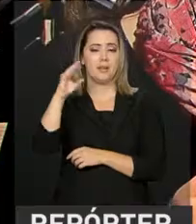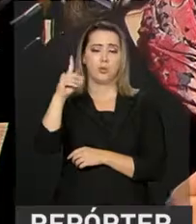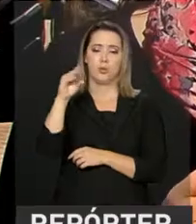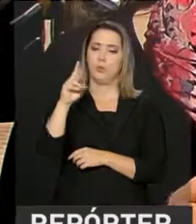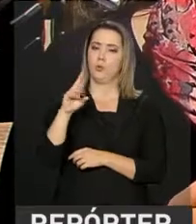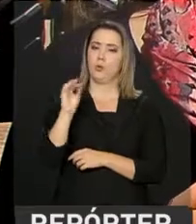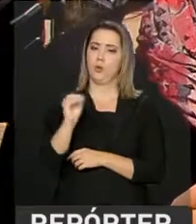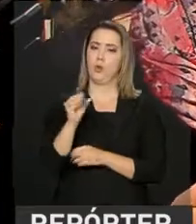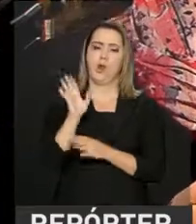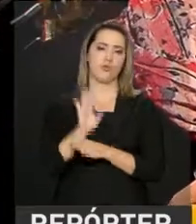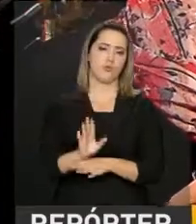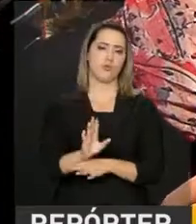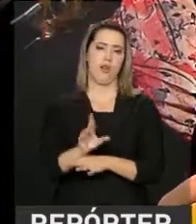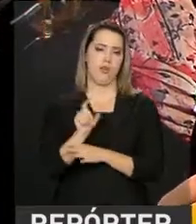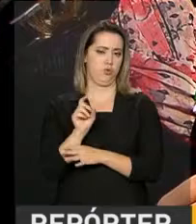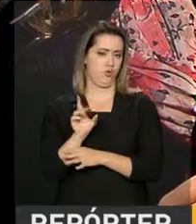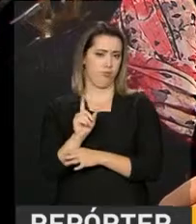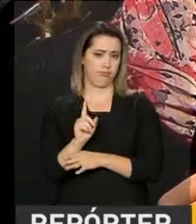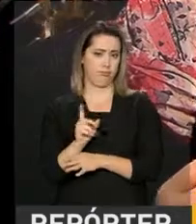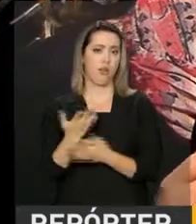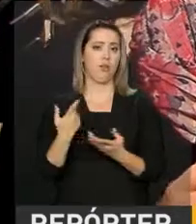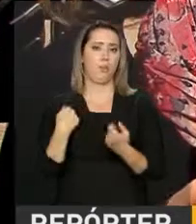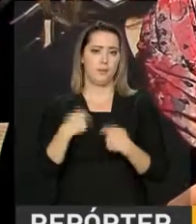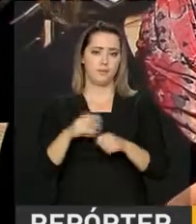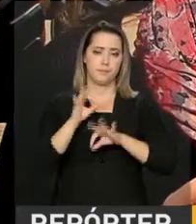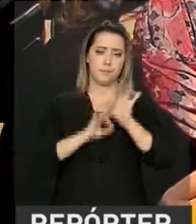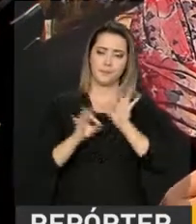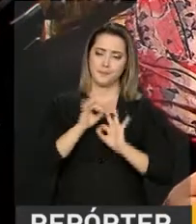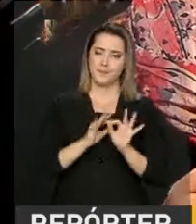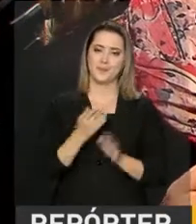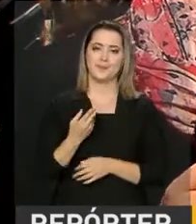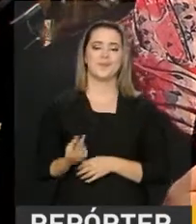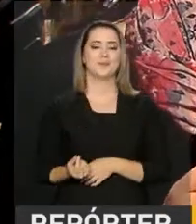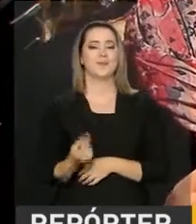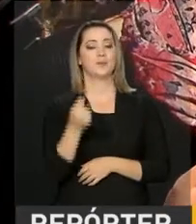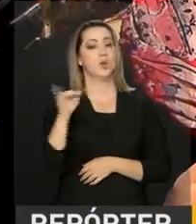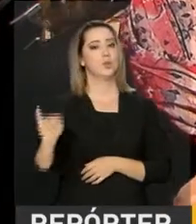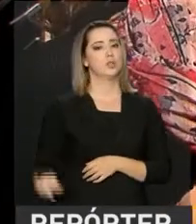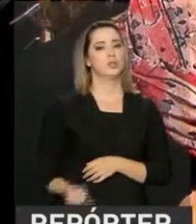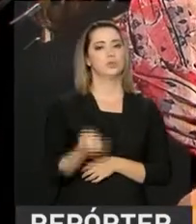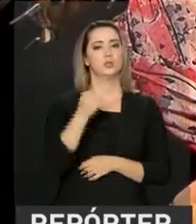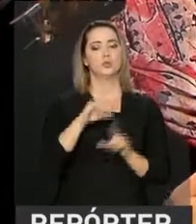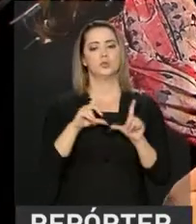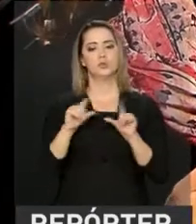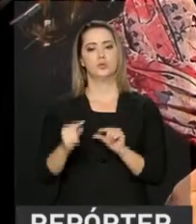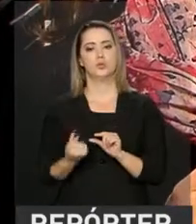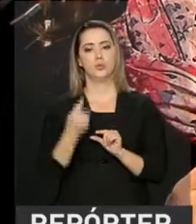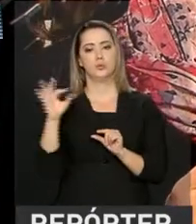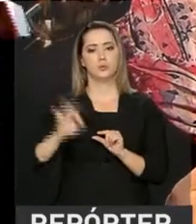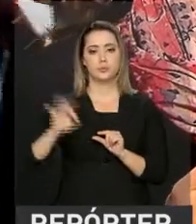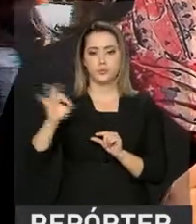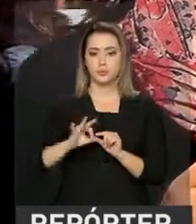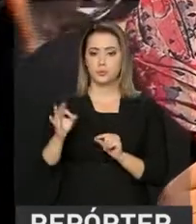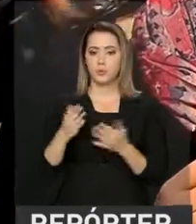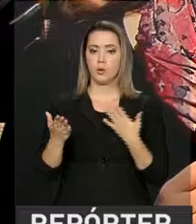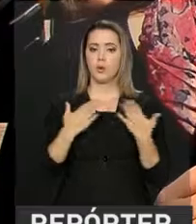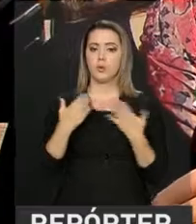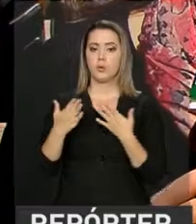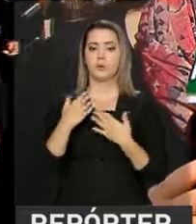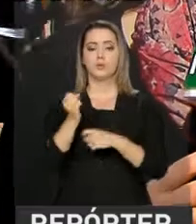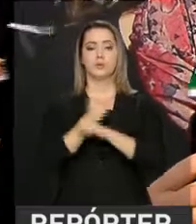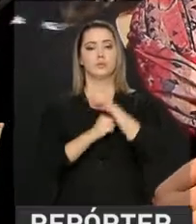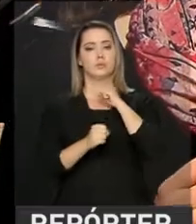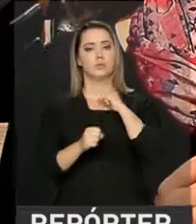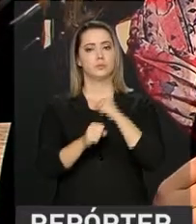fazê-lo. Os juros do Banco do Brasil para a safra 2017-2018 caíram um ponto percentual em relação ao